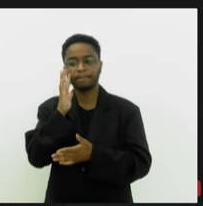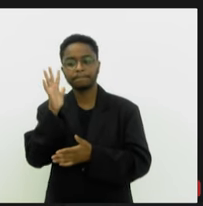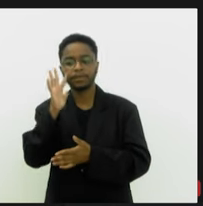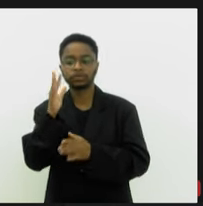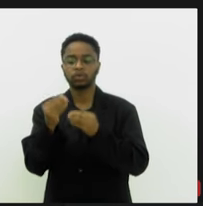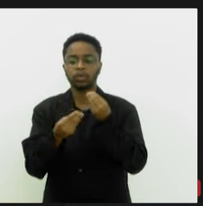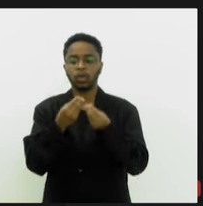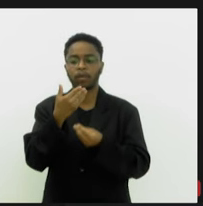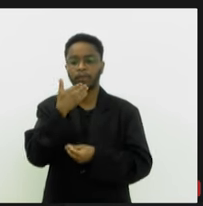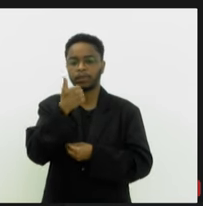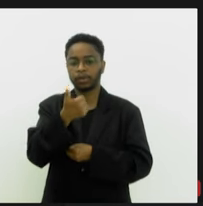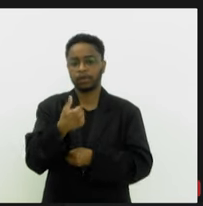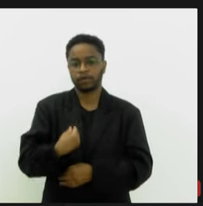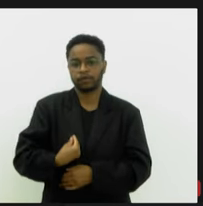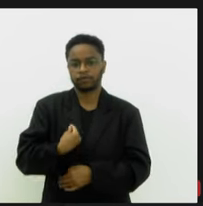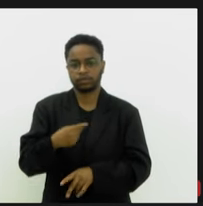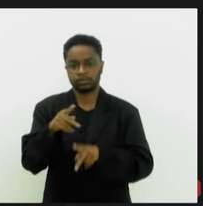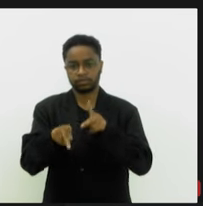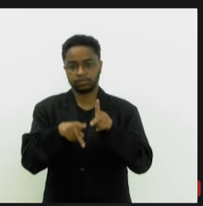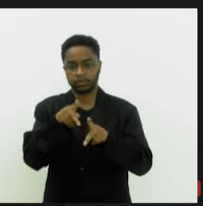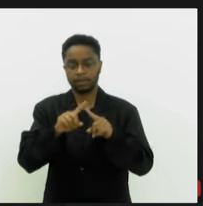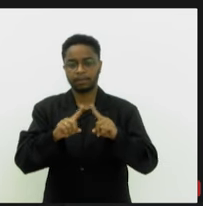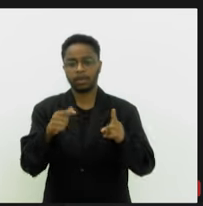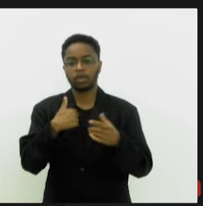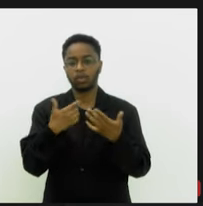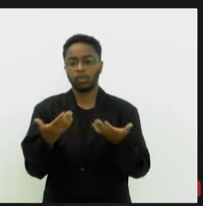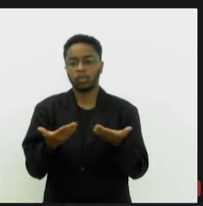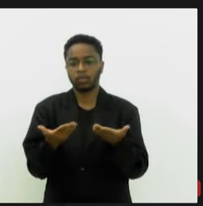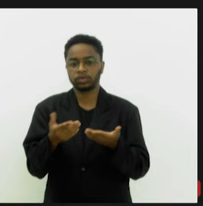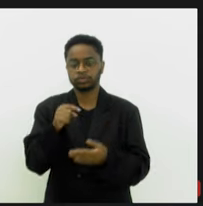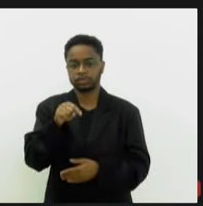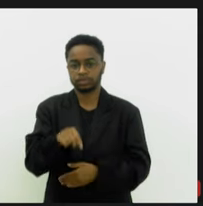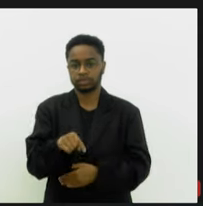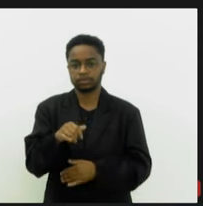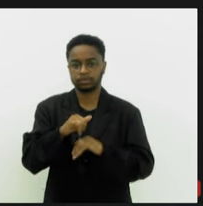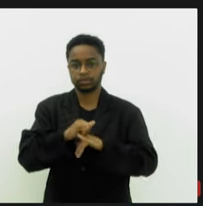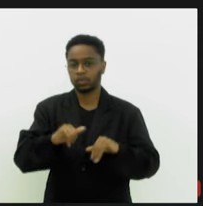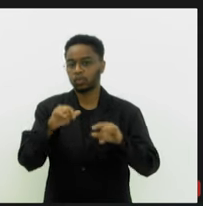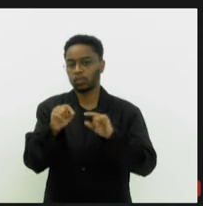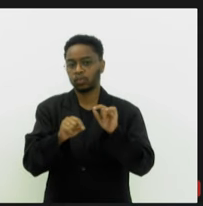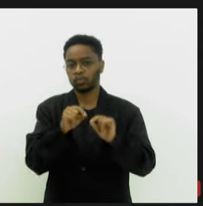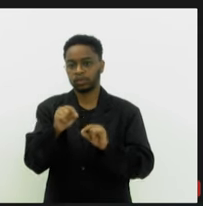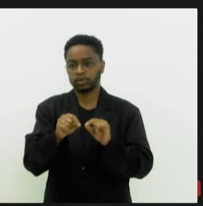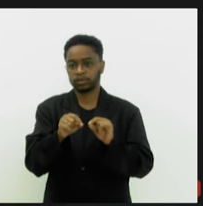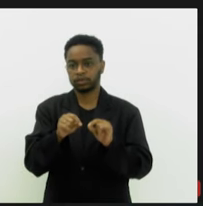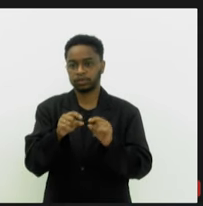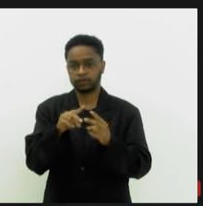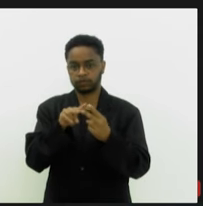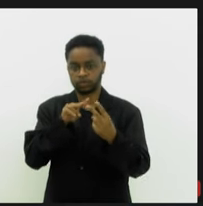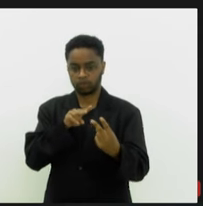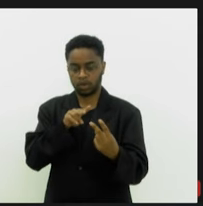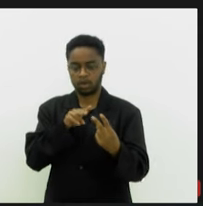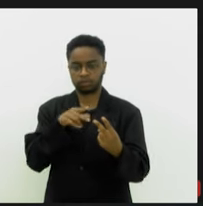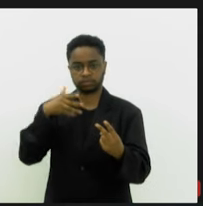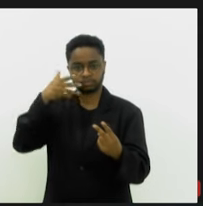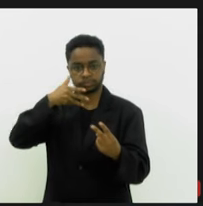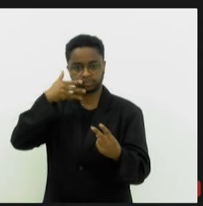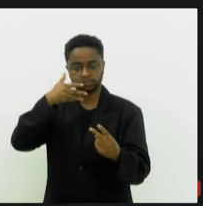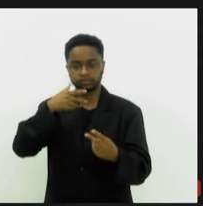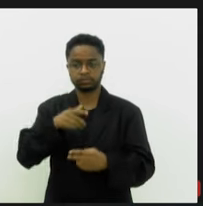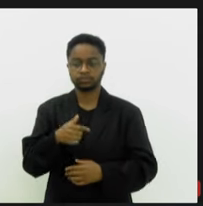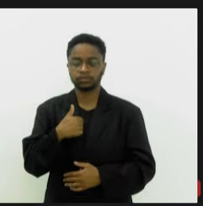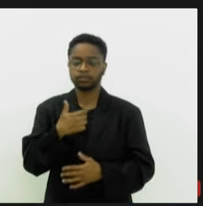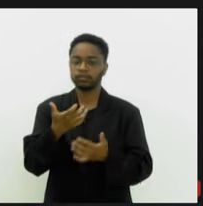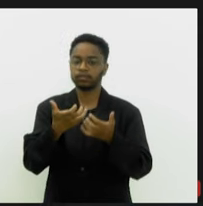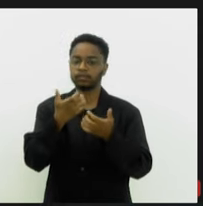de vida da nossa população. Mas o que me traz hoje também à tribuna virtual nesse momento é falar, né,